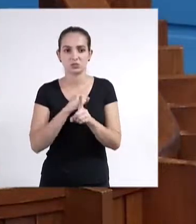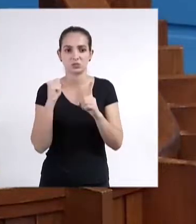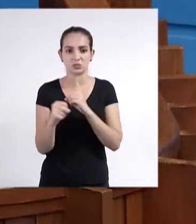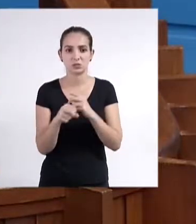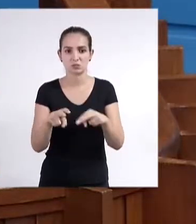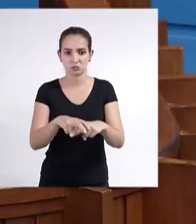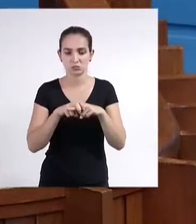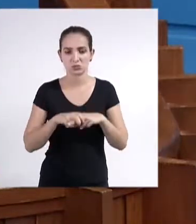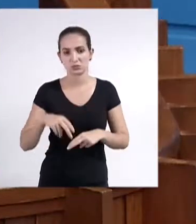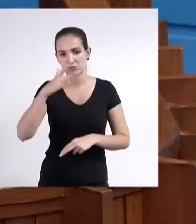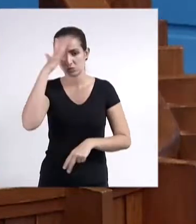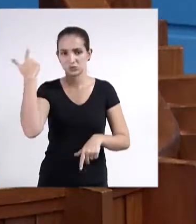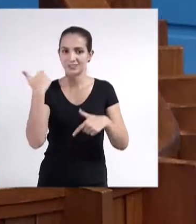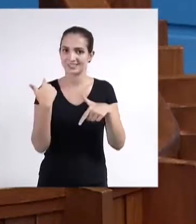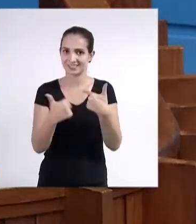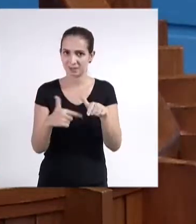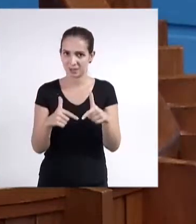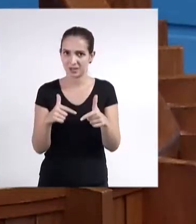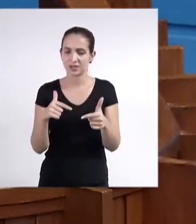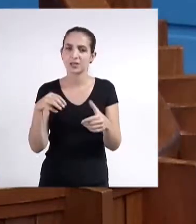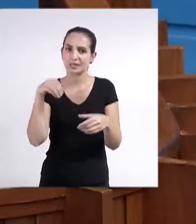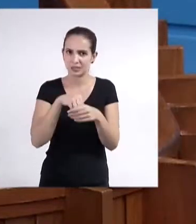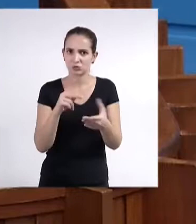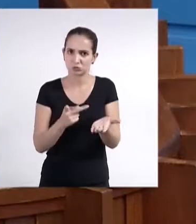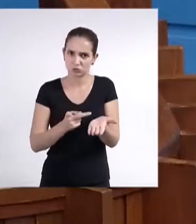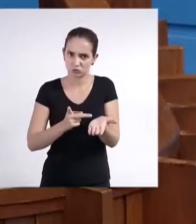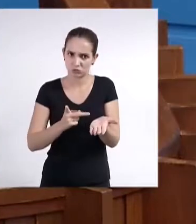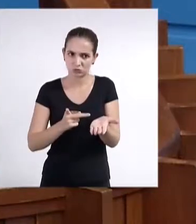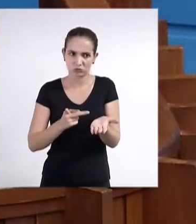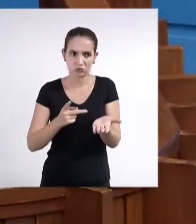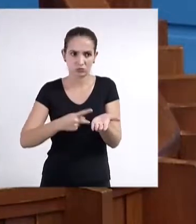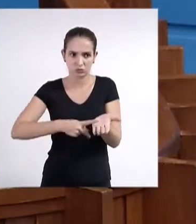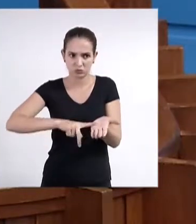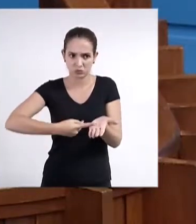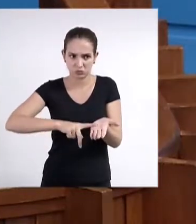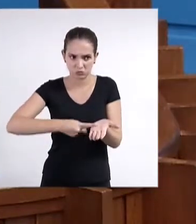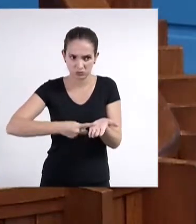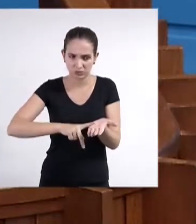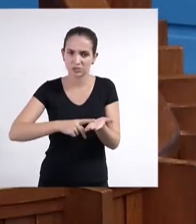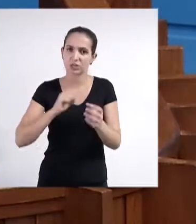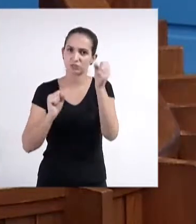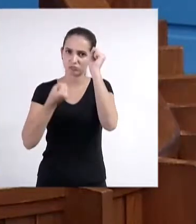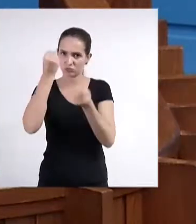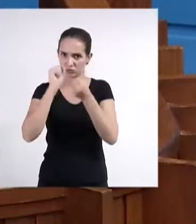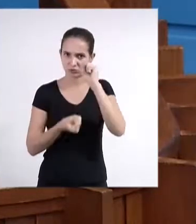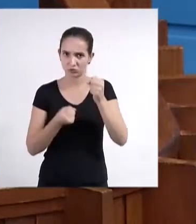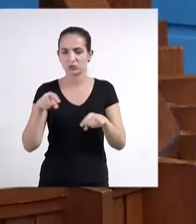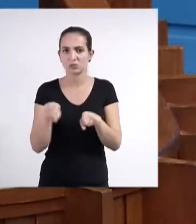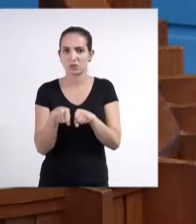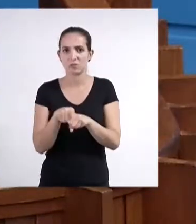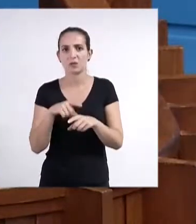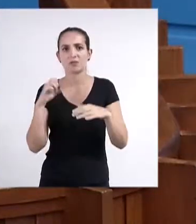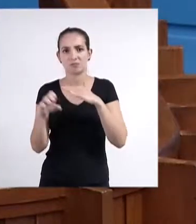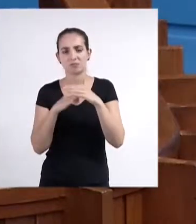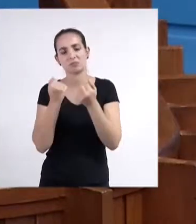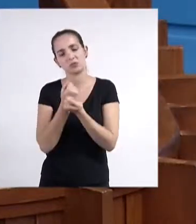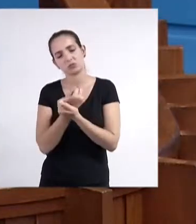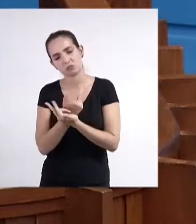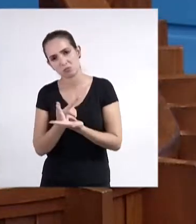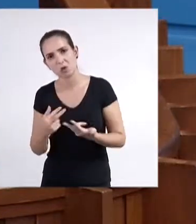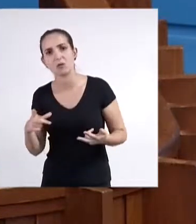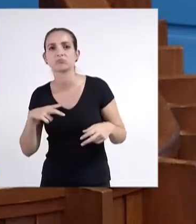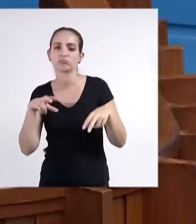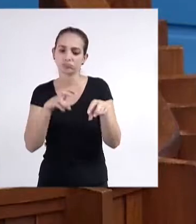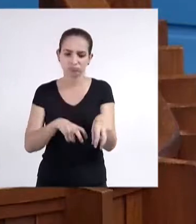nas Indústrias da Construção de Estradas, Pavimentação, Obras e Terraplanagem em geral dos estados de Mato Grosso e Mato Grosso do